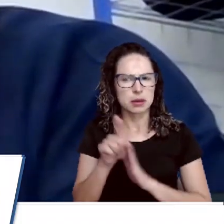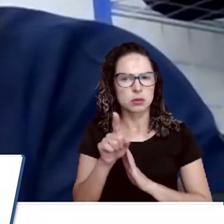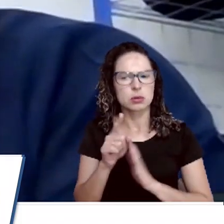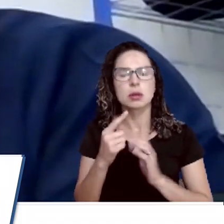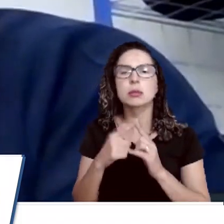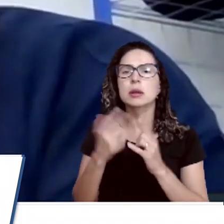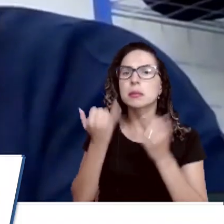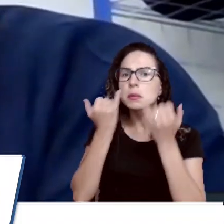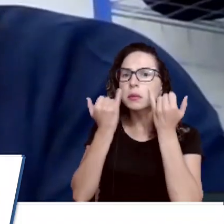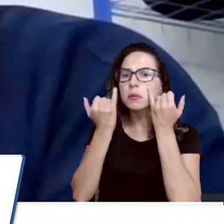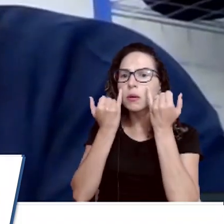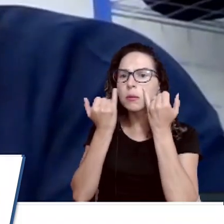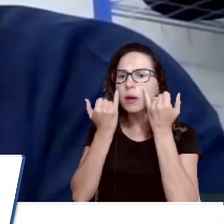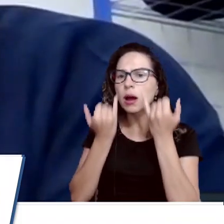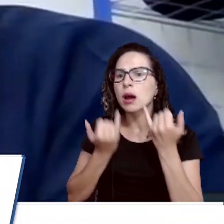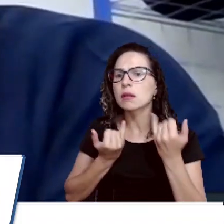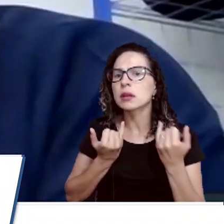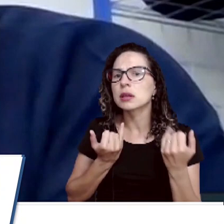informação que foi